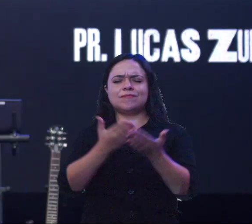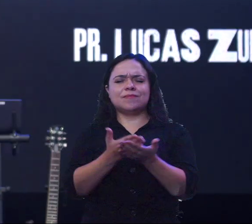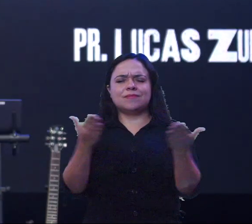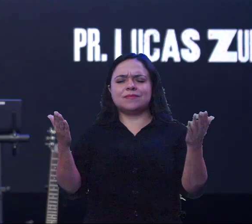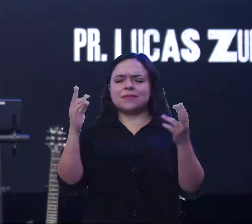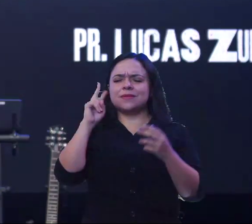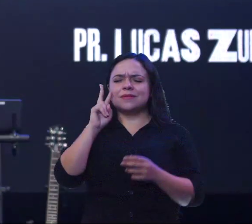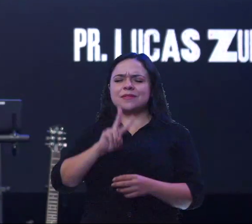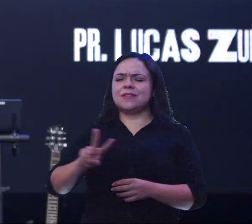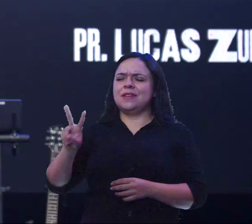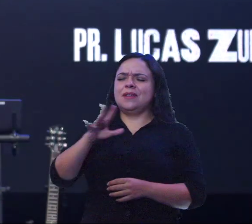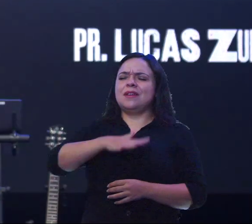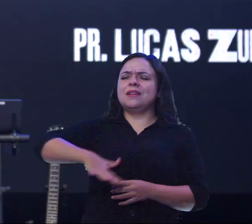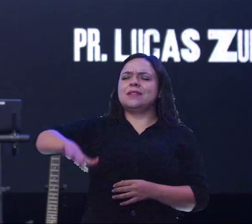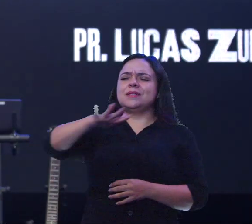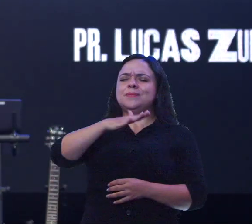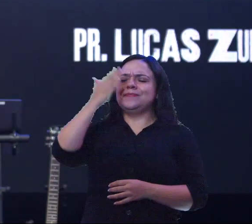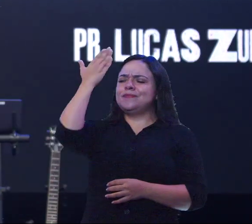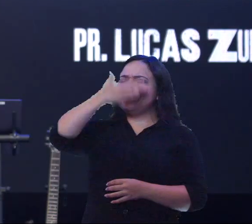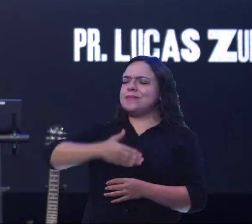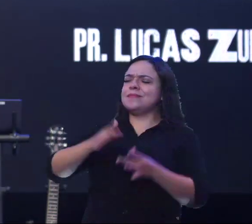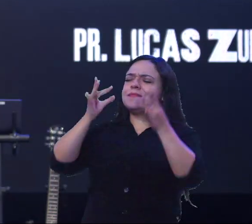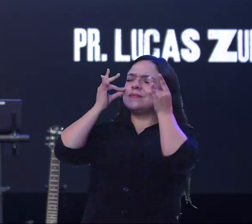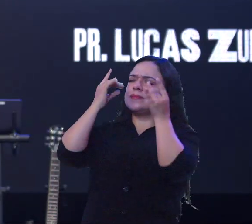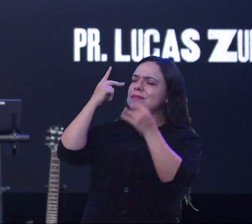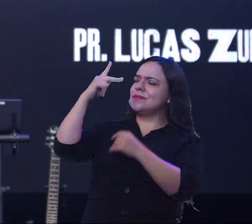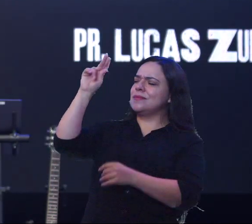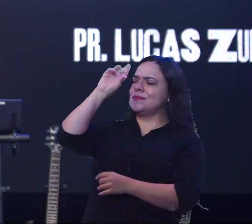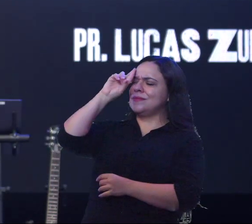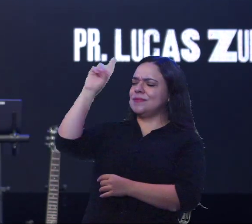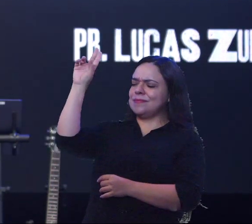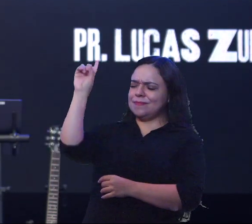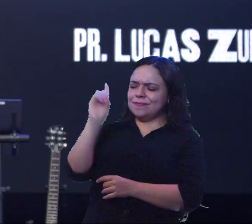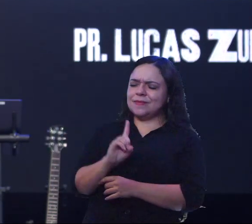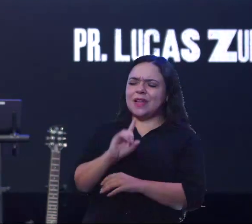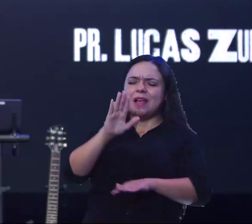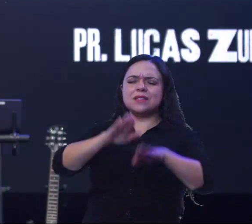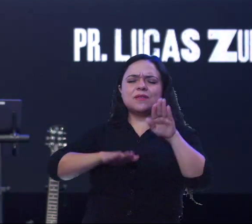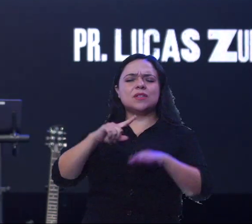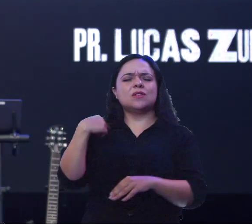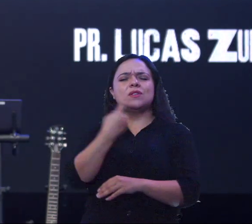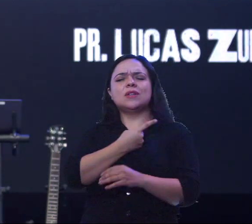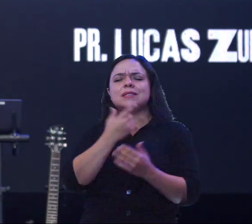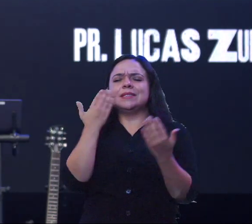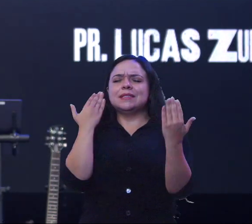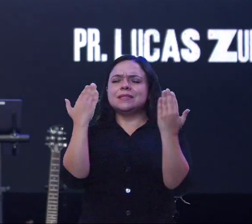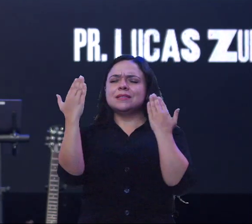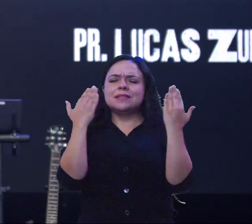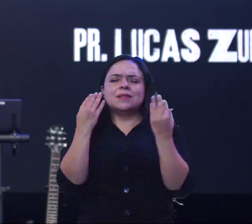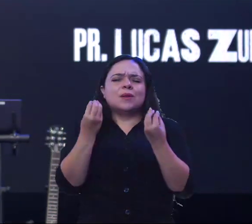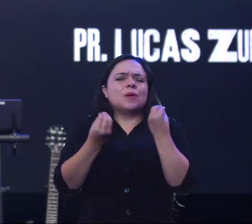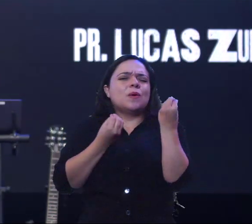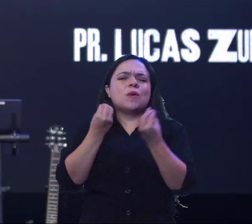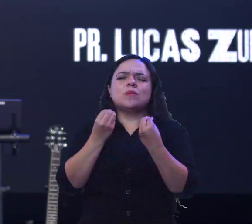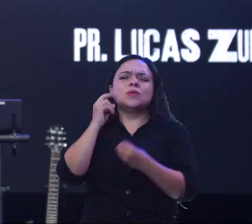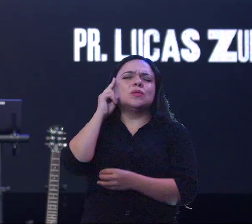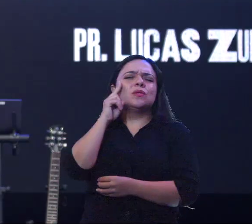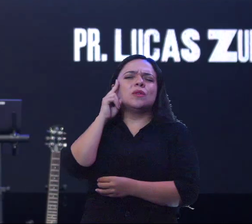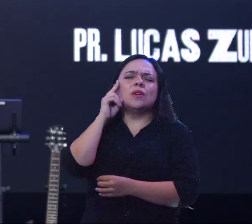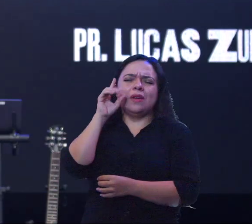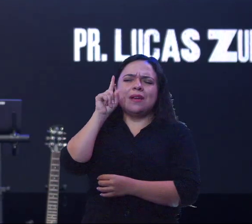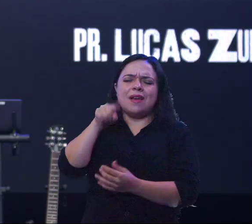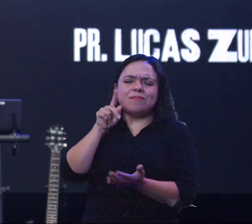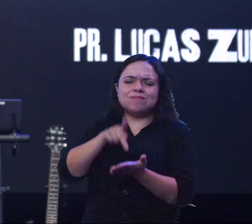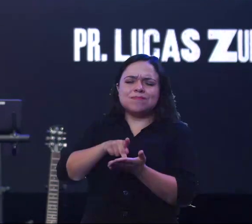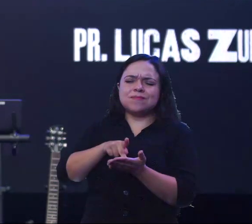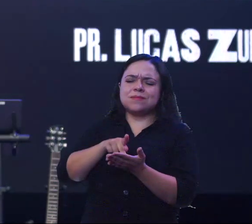profunda a cada um de nós, Pai. Muitas vezes temos questionado algumas direções, ou se o Senhor é aquele que está se revelando e falando.